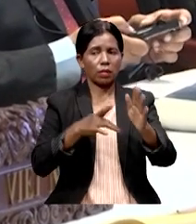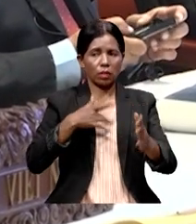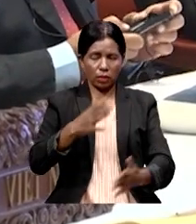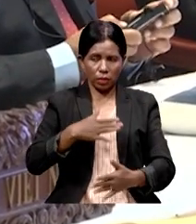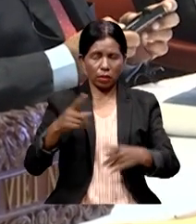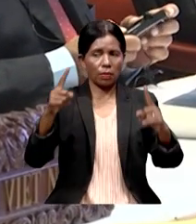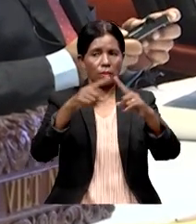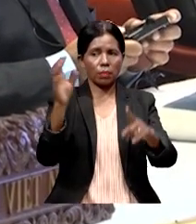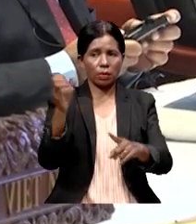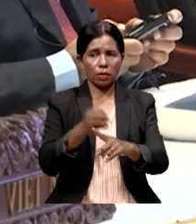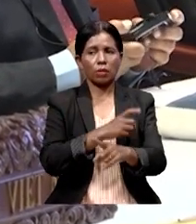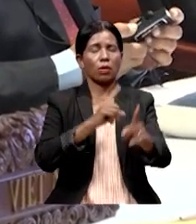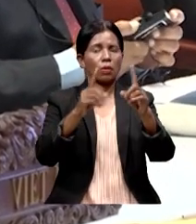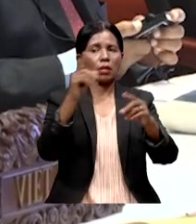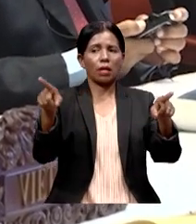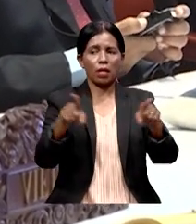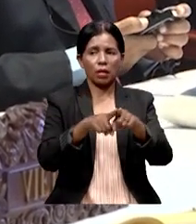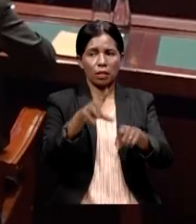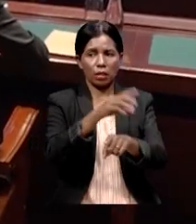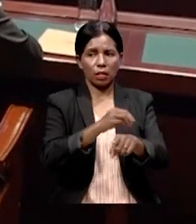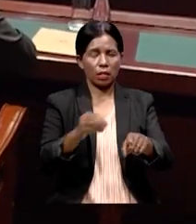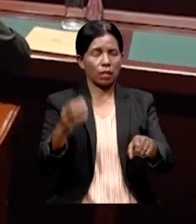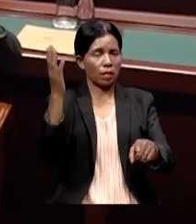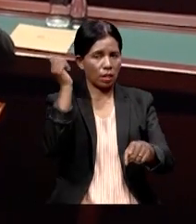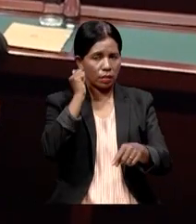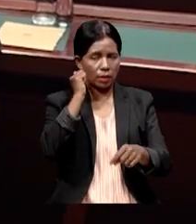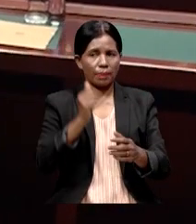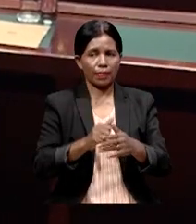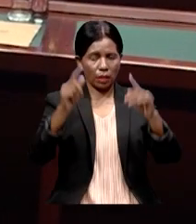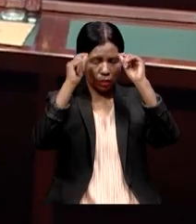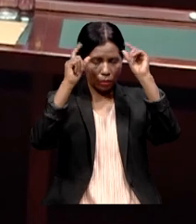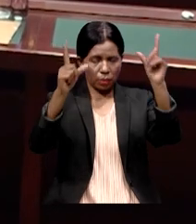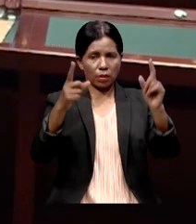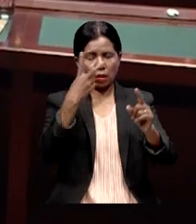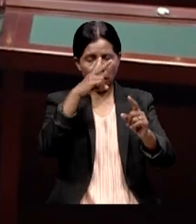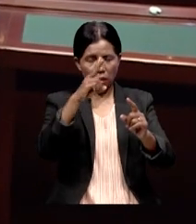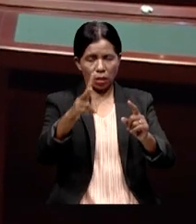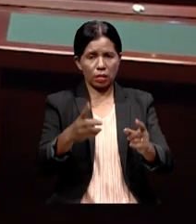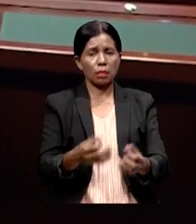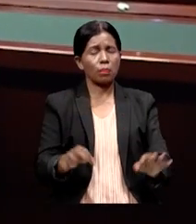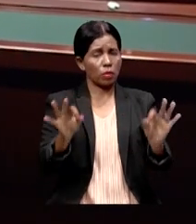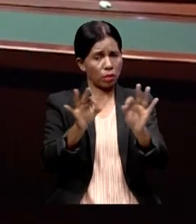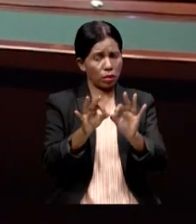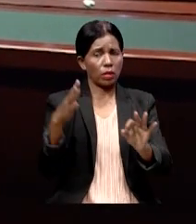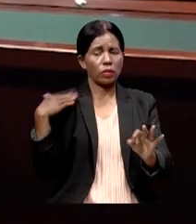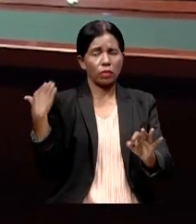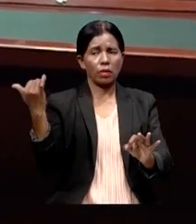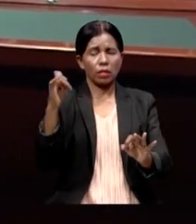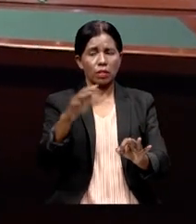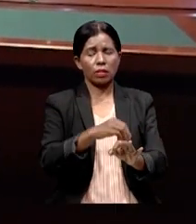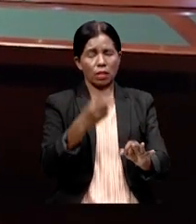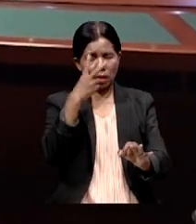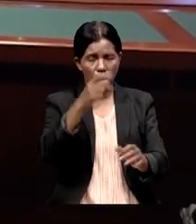da oportunidade de colher a nessa observador e a ASEAN. Timor-Leste consciente teve esse papel importante na pessoa vencer a empanha,